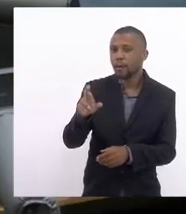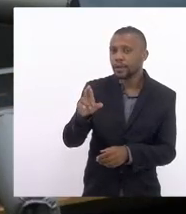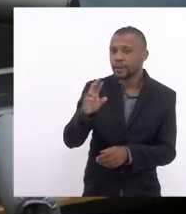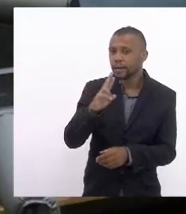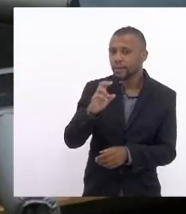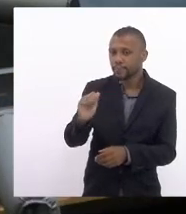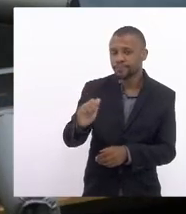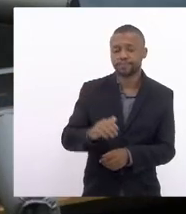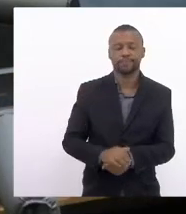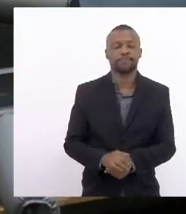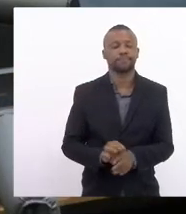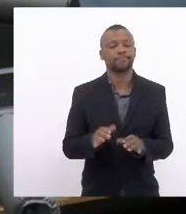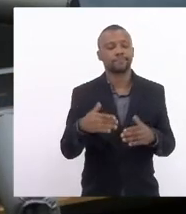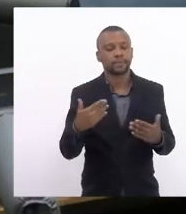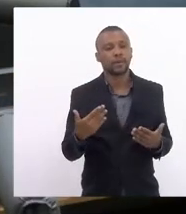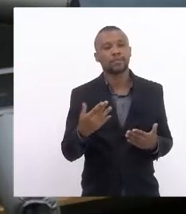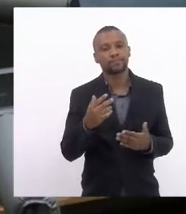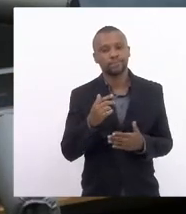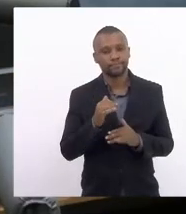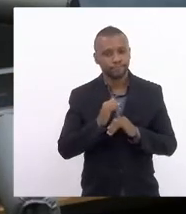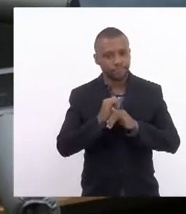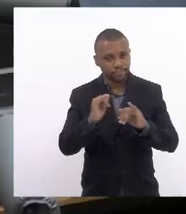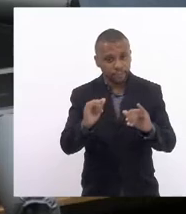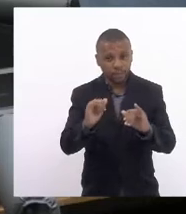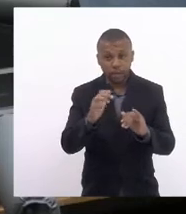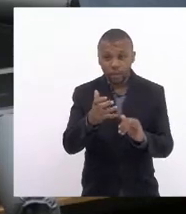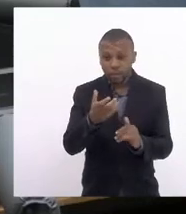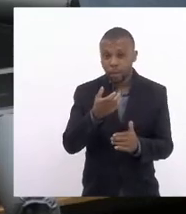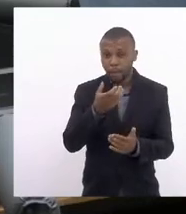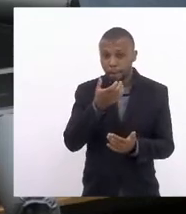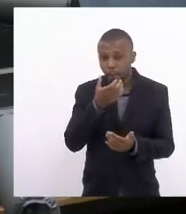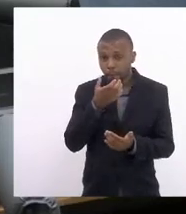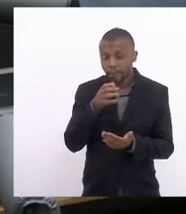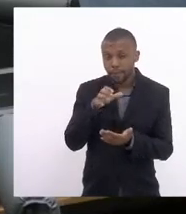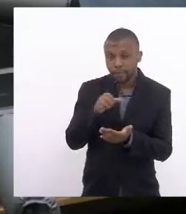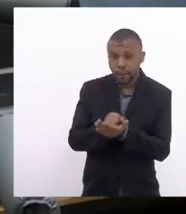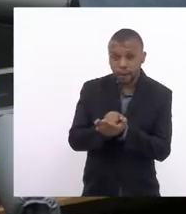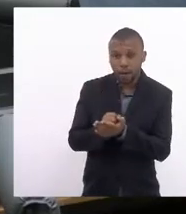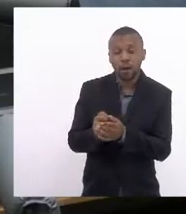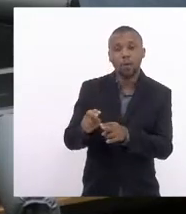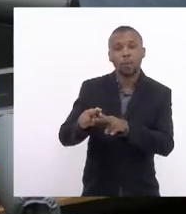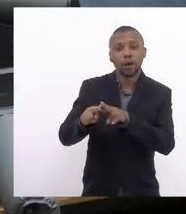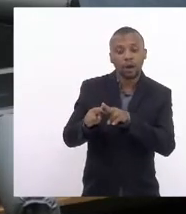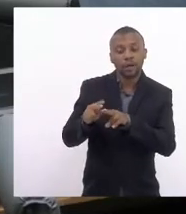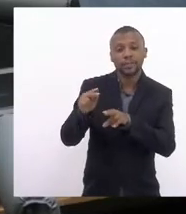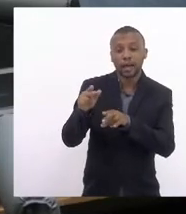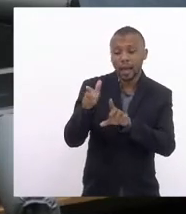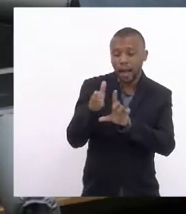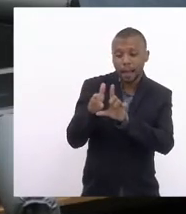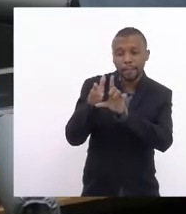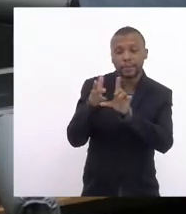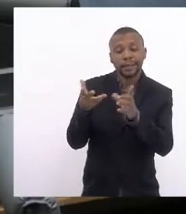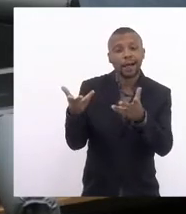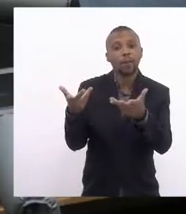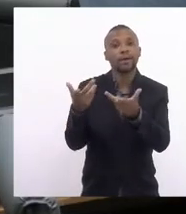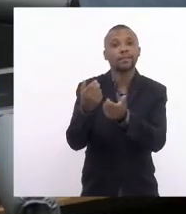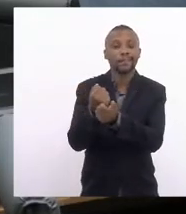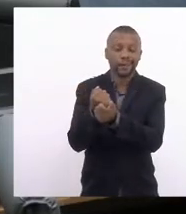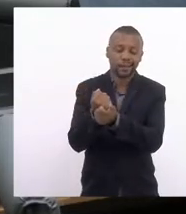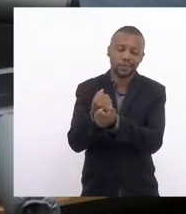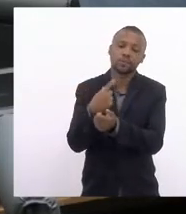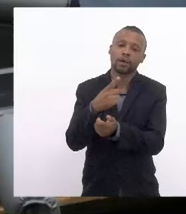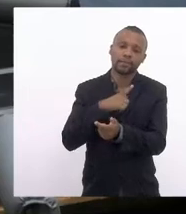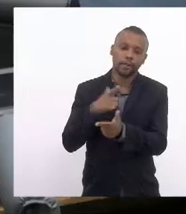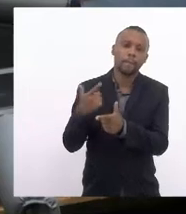Presidente, vou me permitir falar apenas com áudio, por conta da qualidade da transmissão. A gente já teve problemas de conexão